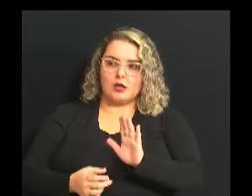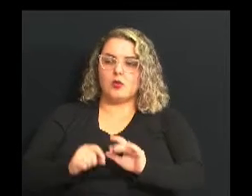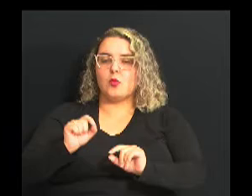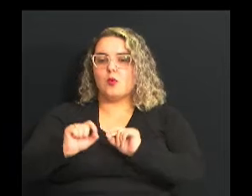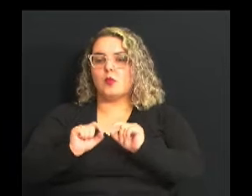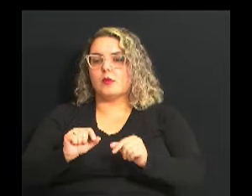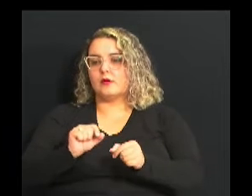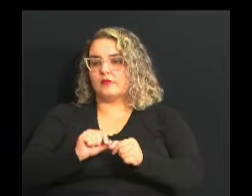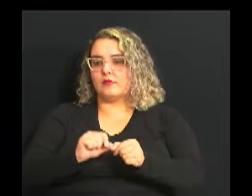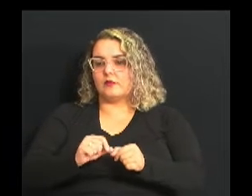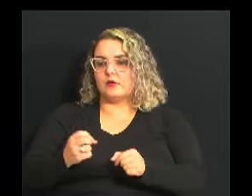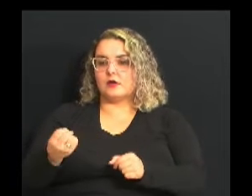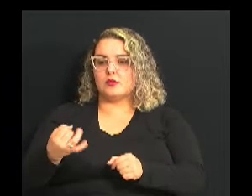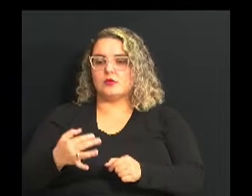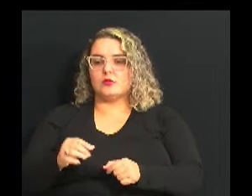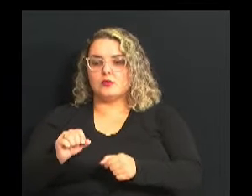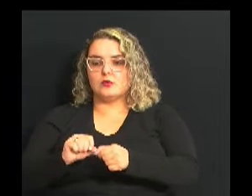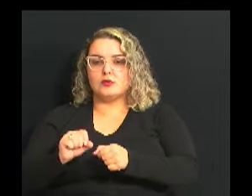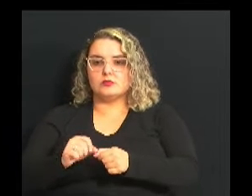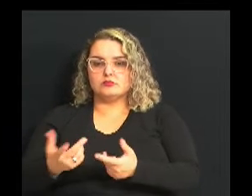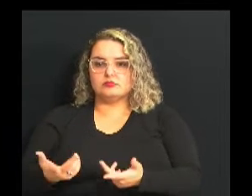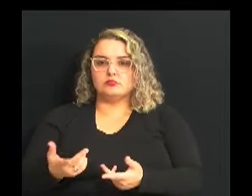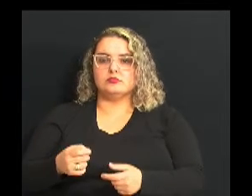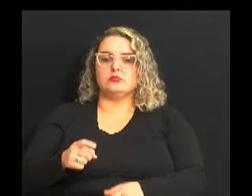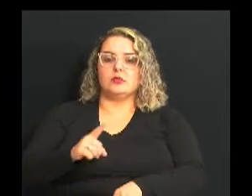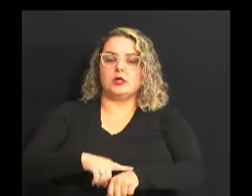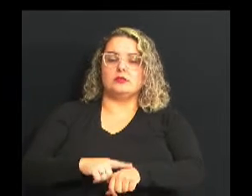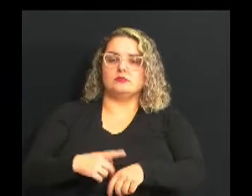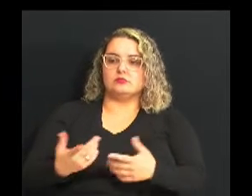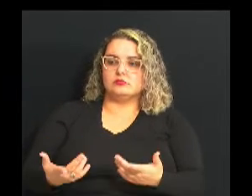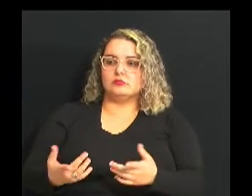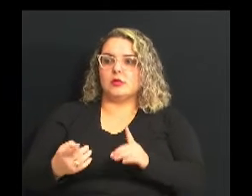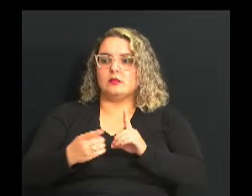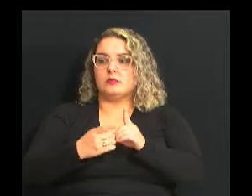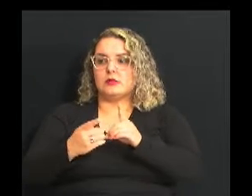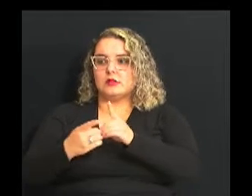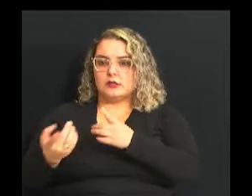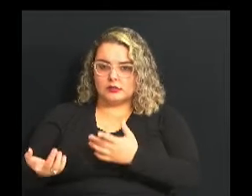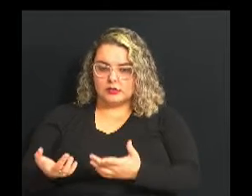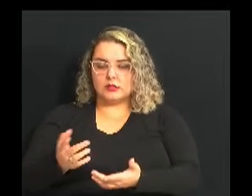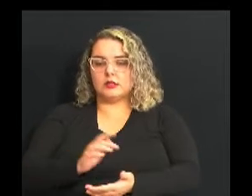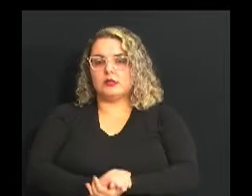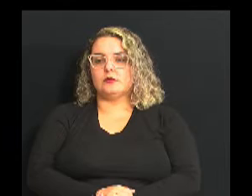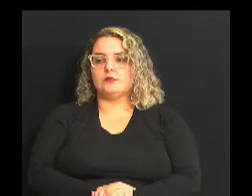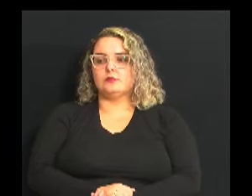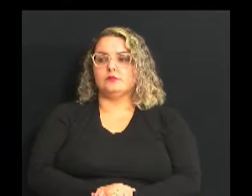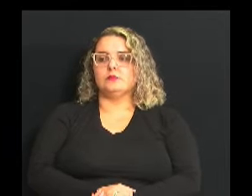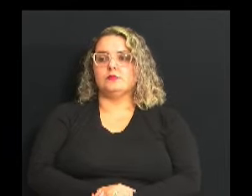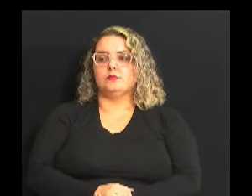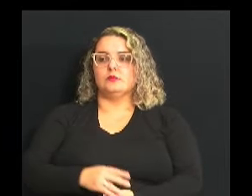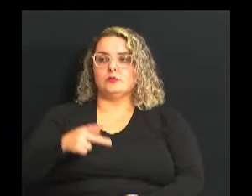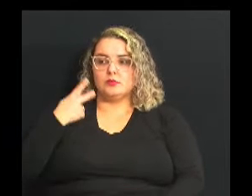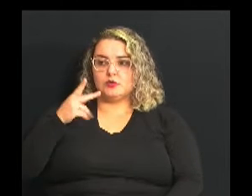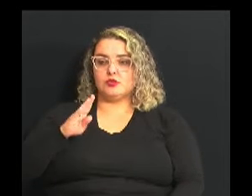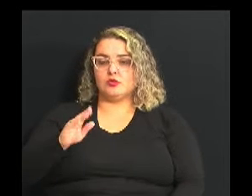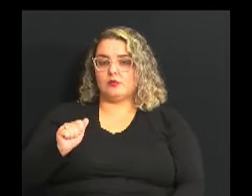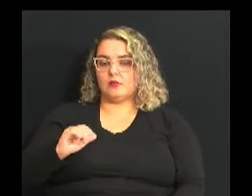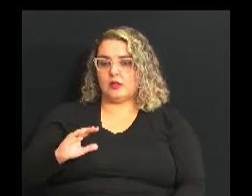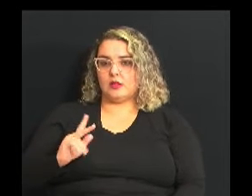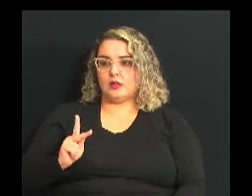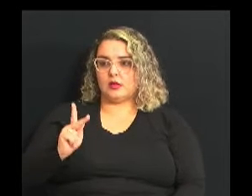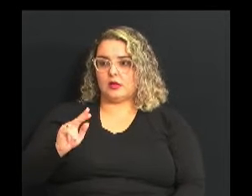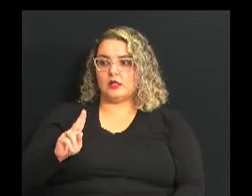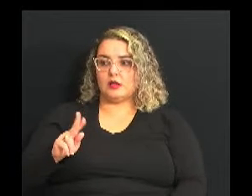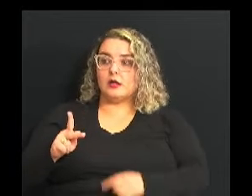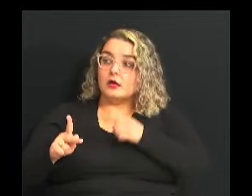fazer, quanto tempo faz, quanto tempo leva para atender, né? Política de backup, né? Nós temos uma política